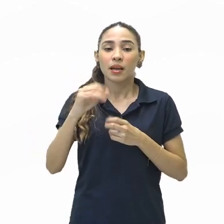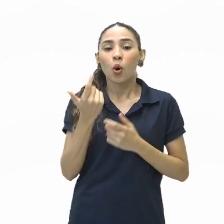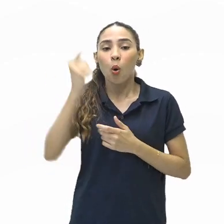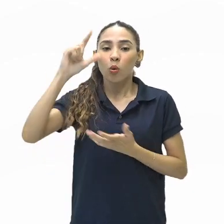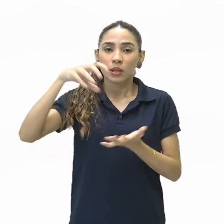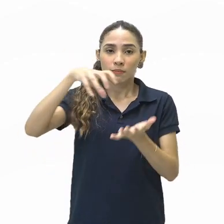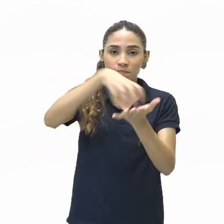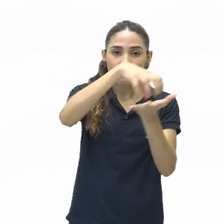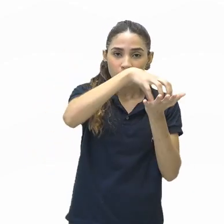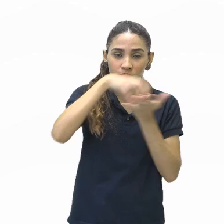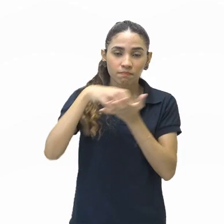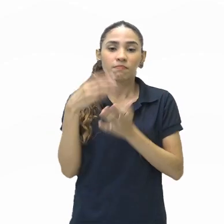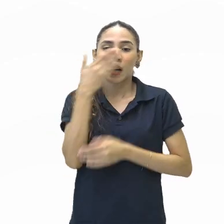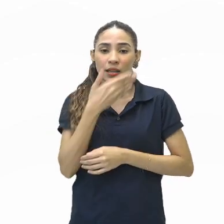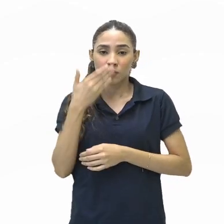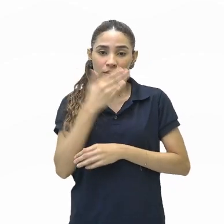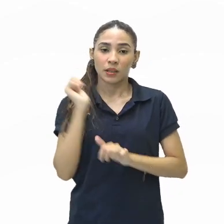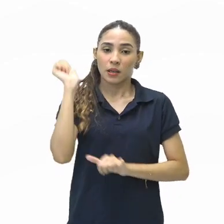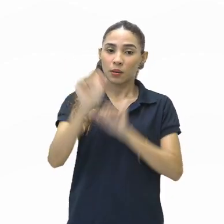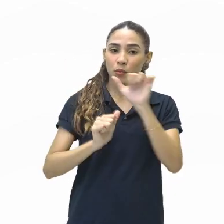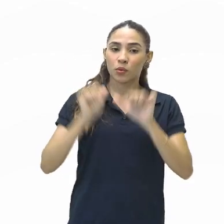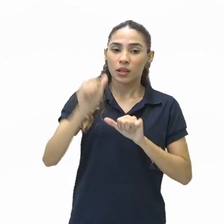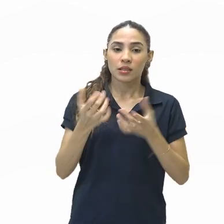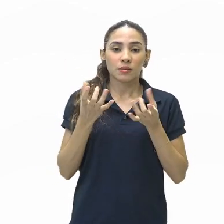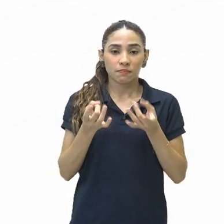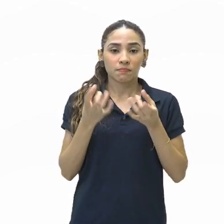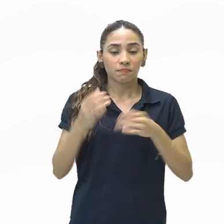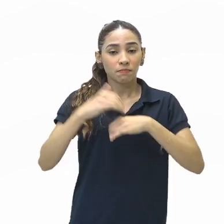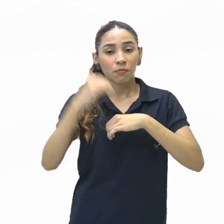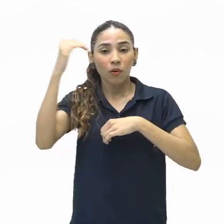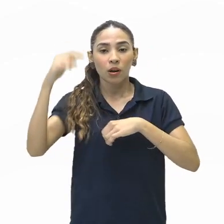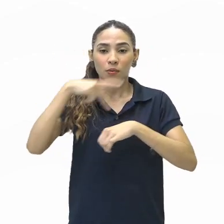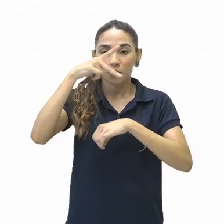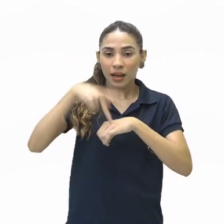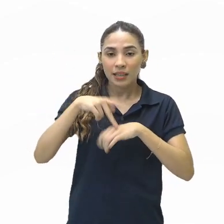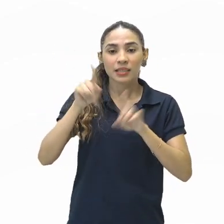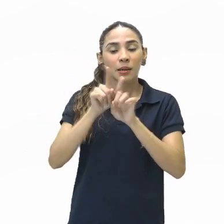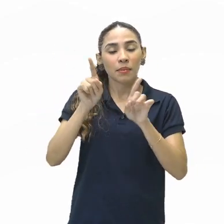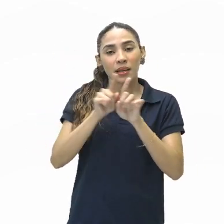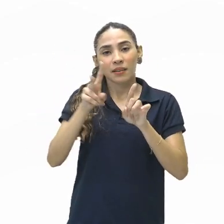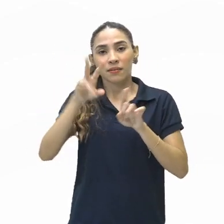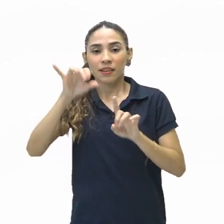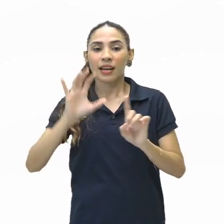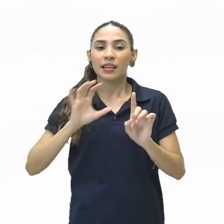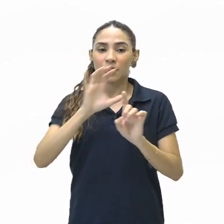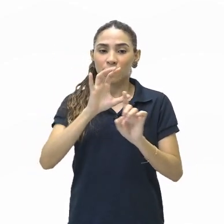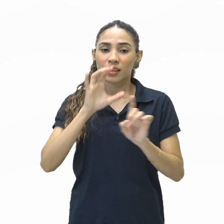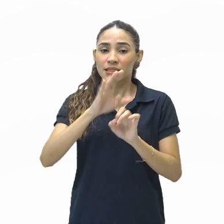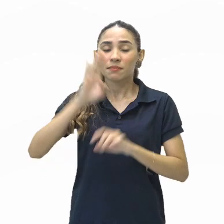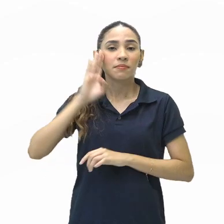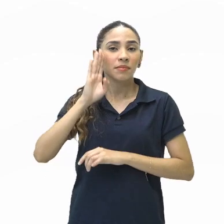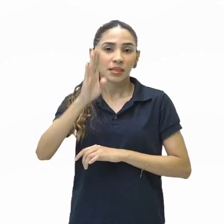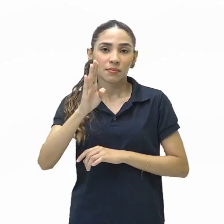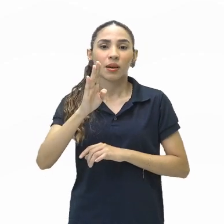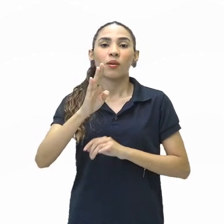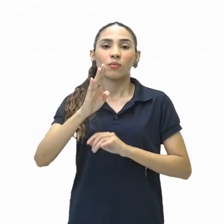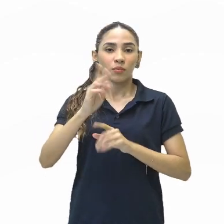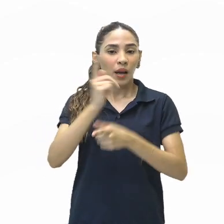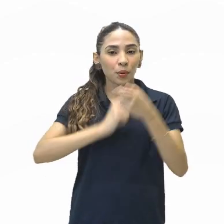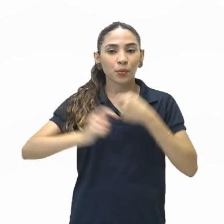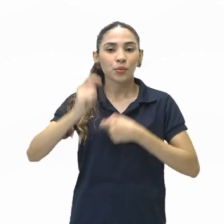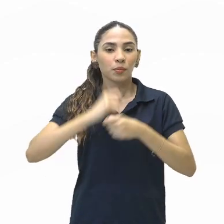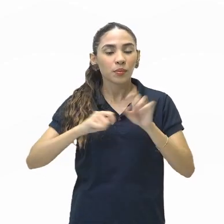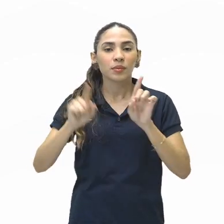colônias açucareiras e mudanças nos mercados internacionais que vão influenciar diretamente